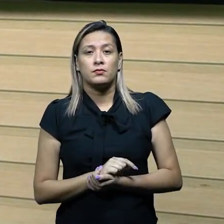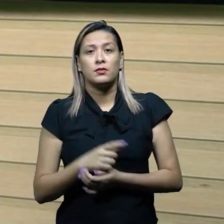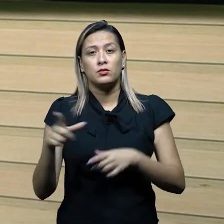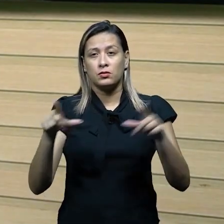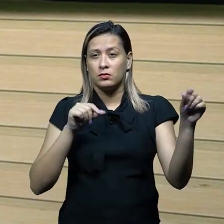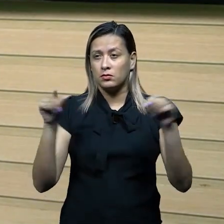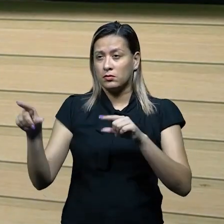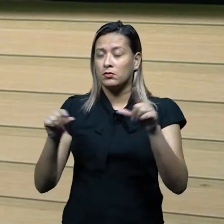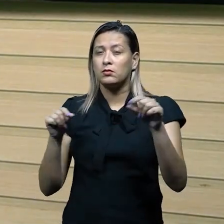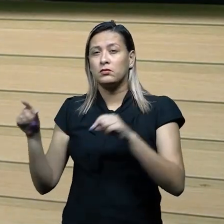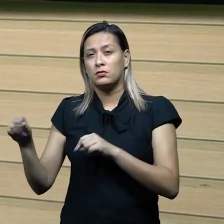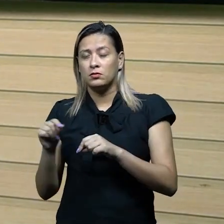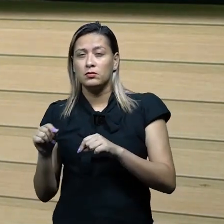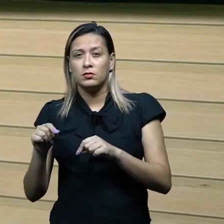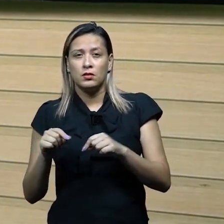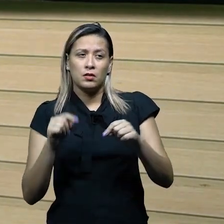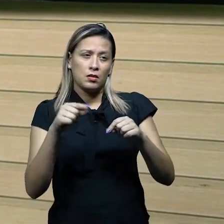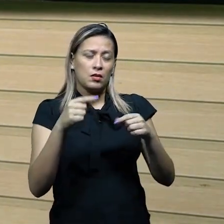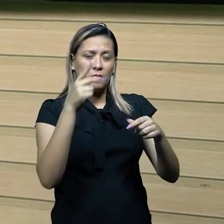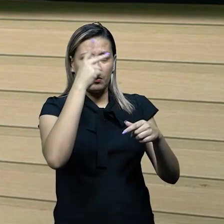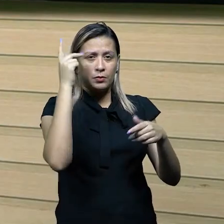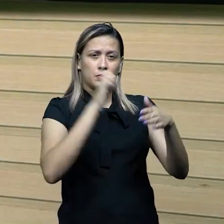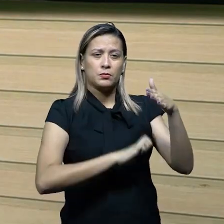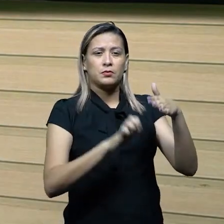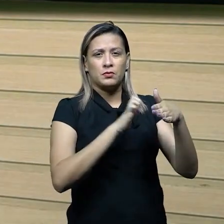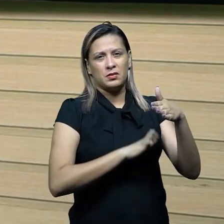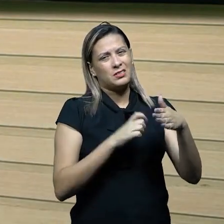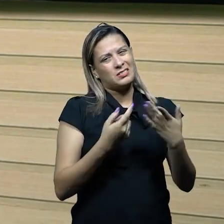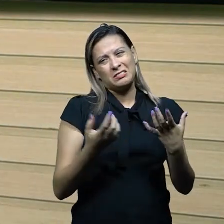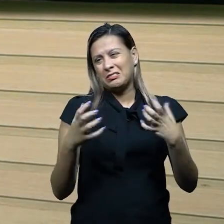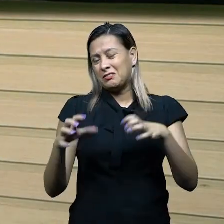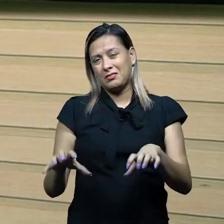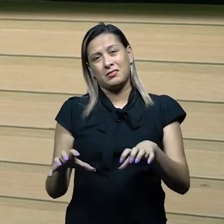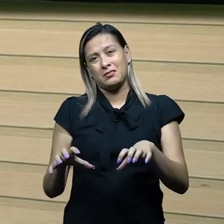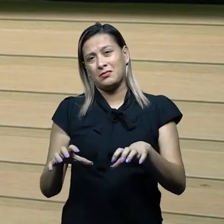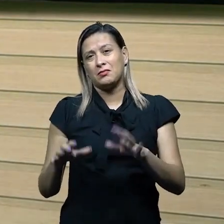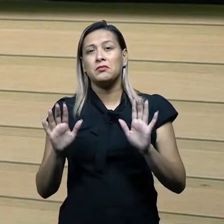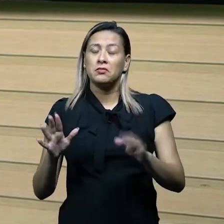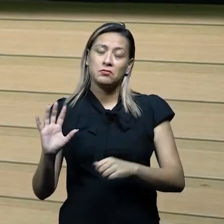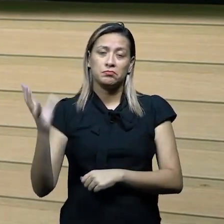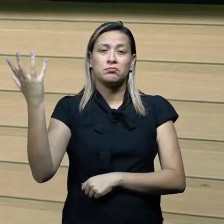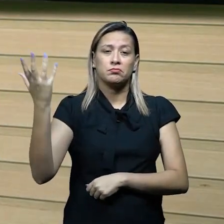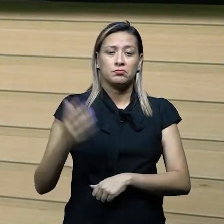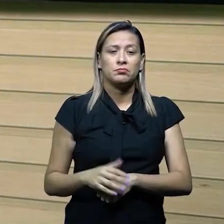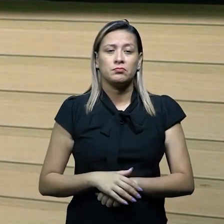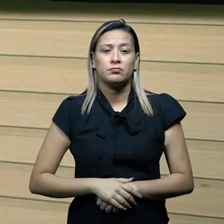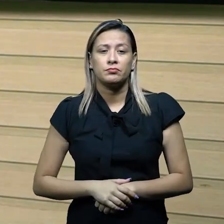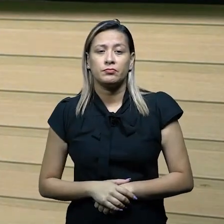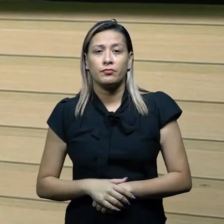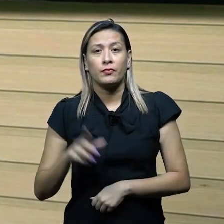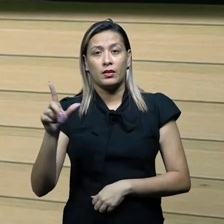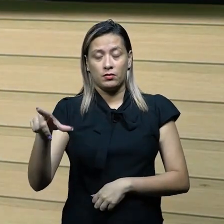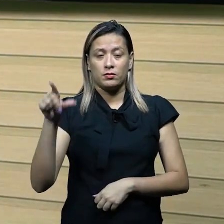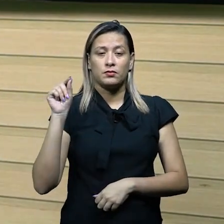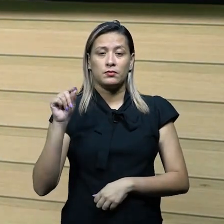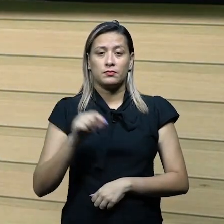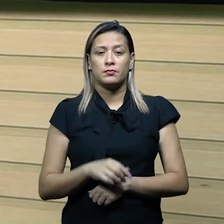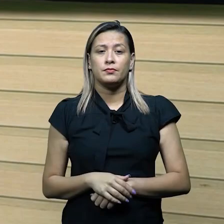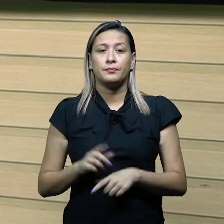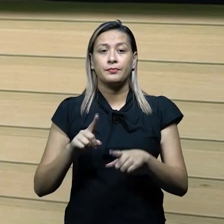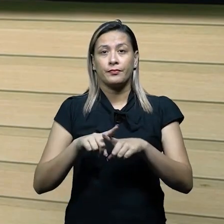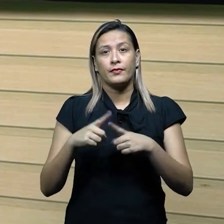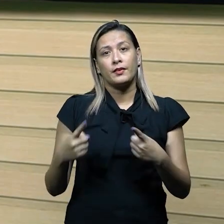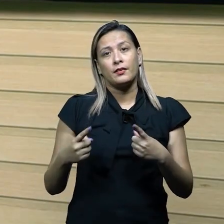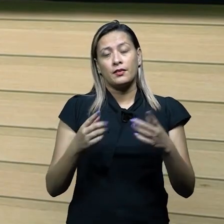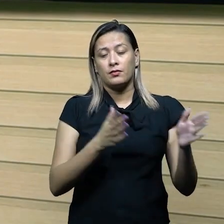selecionador, e eu entrego às vezes para o empresário, um profissional, e diz, olha, não era o que eu queria, isso acontece muito, e aí tu vai escolher essa pessoa, só que aí tu vem para